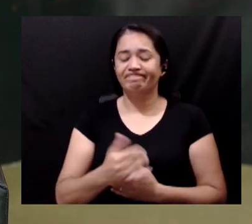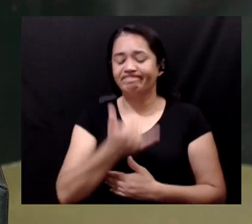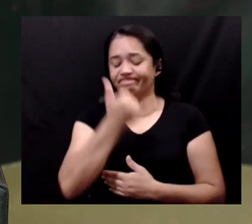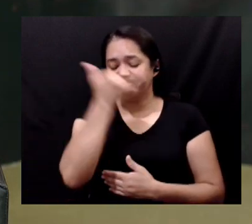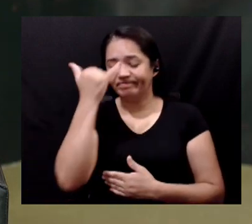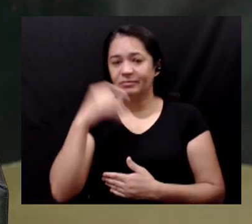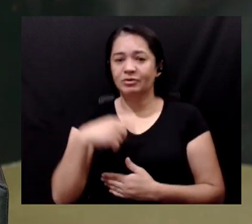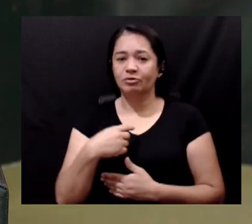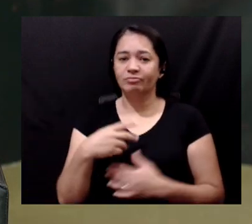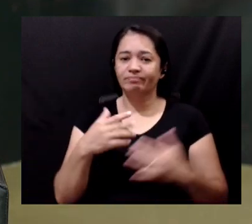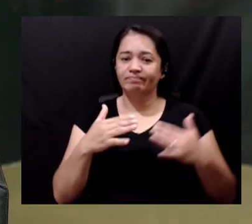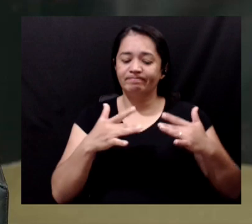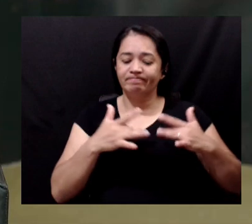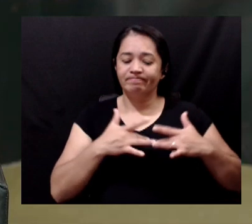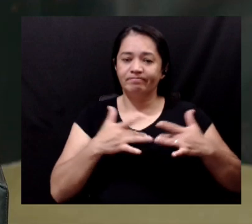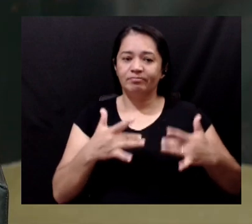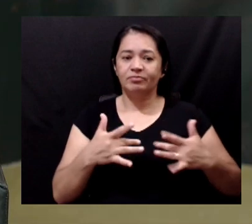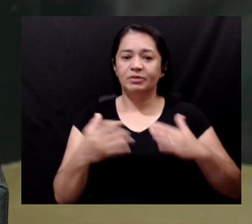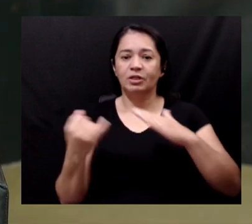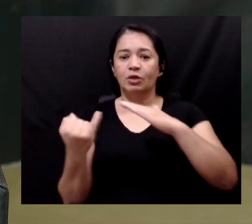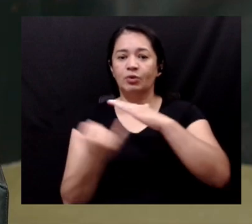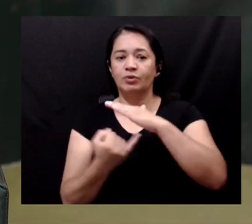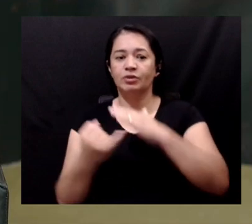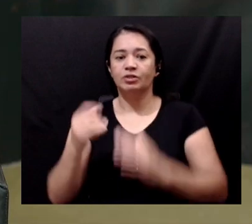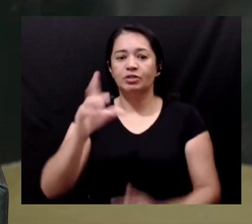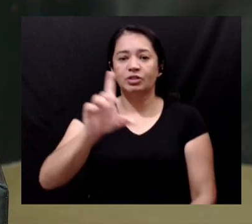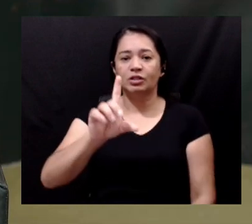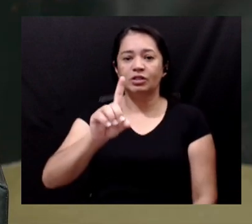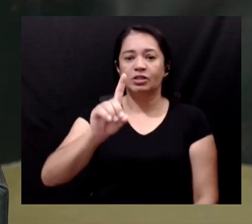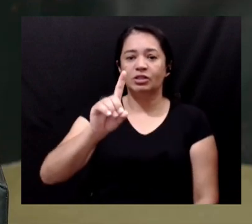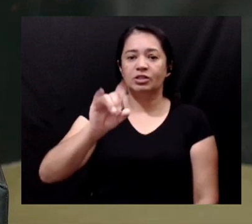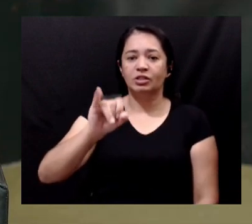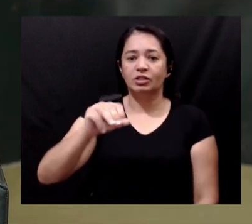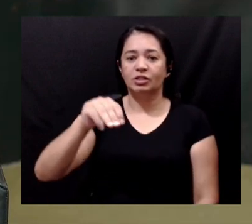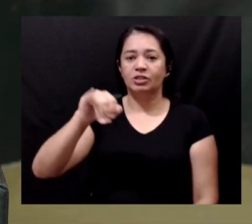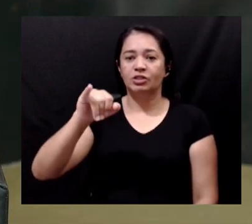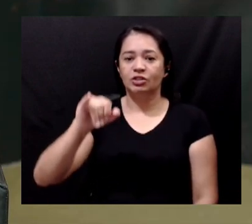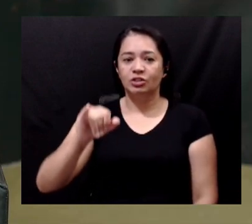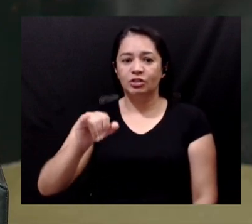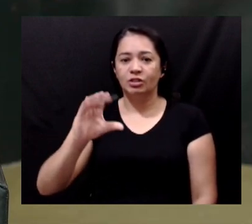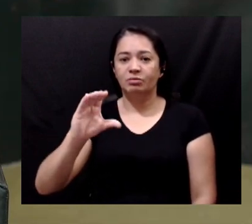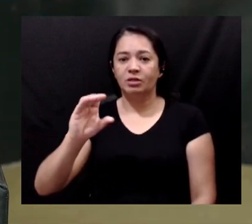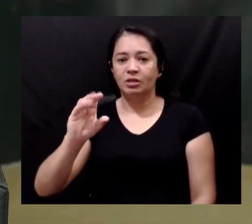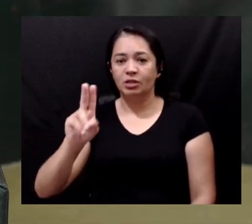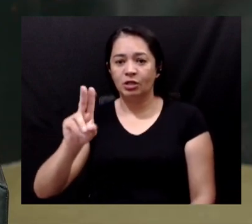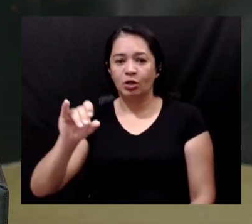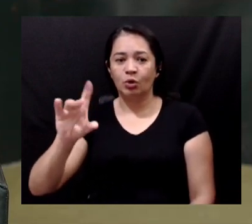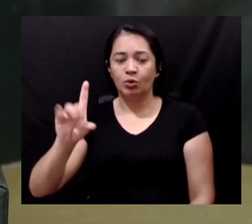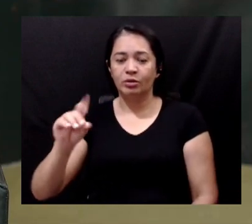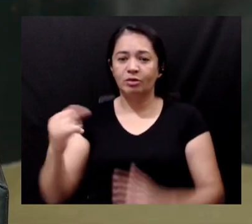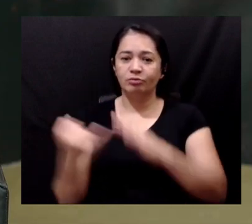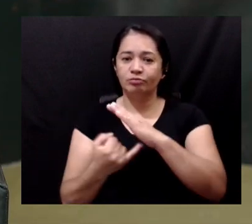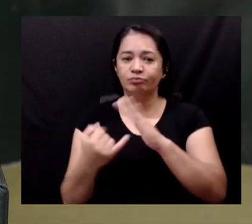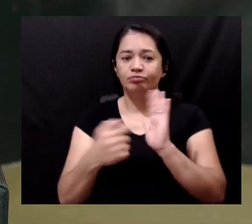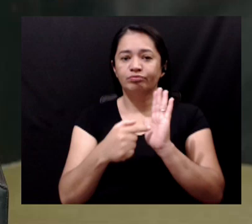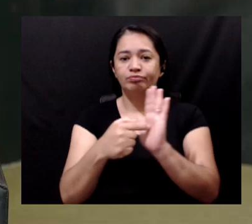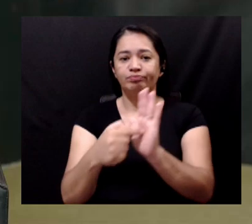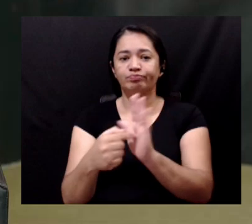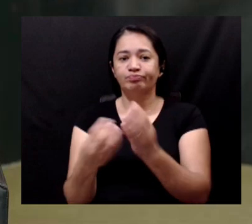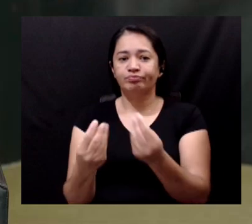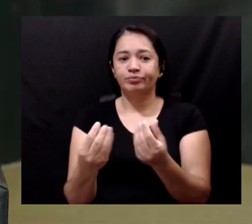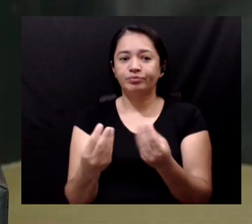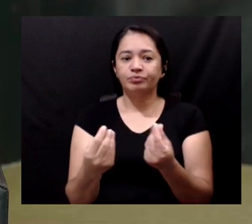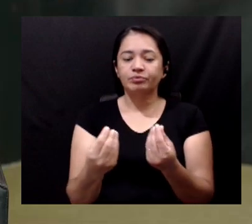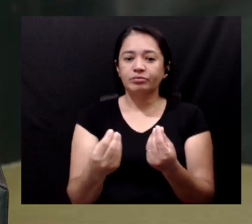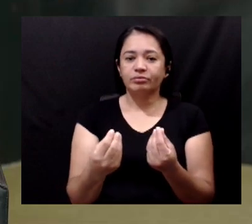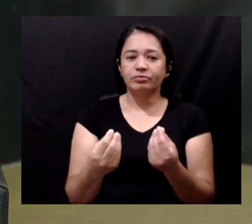ela falando do Instituto de Me Cuida, eu acredito que é um instituto que traz aí um aconchego,